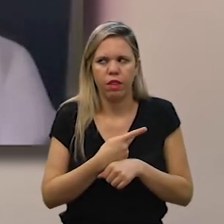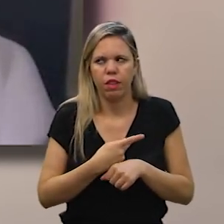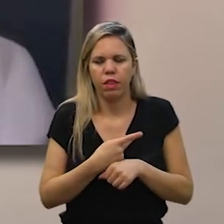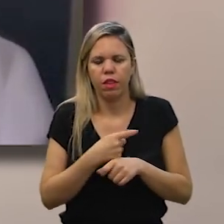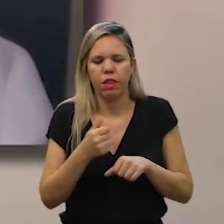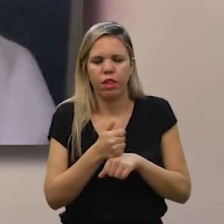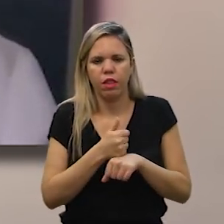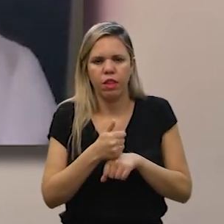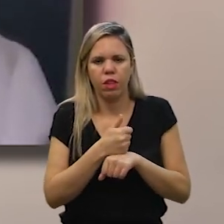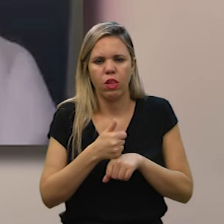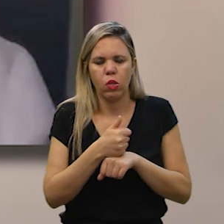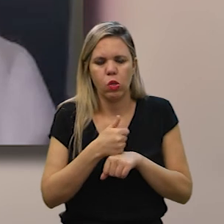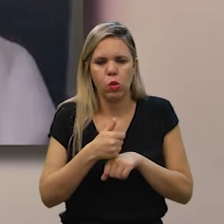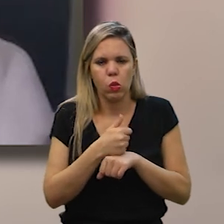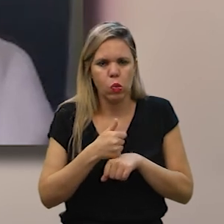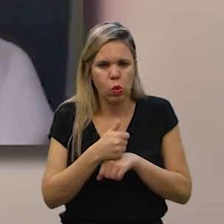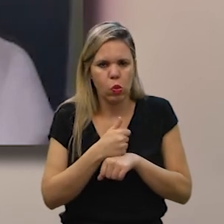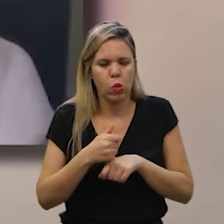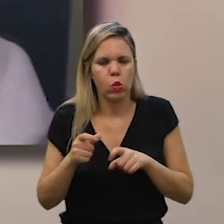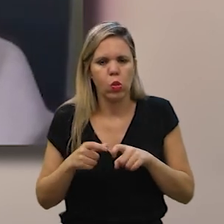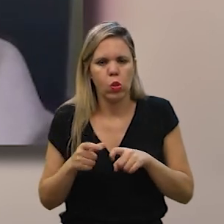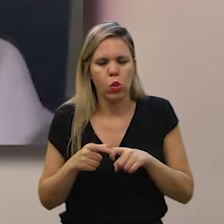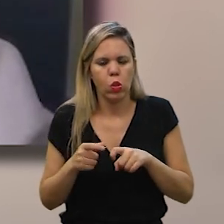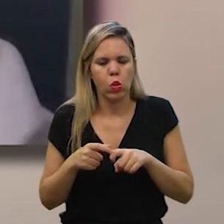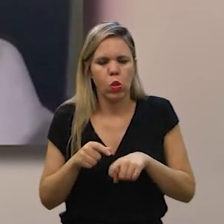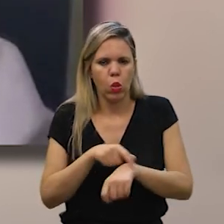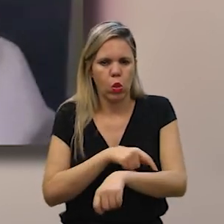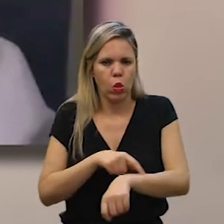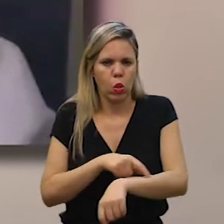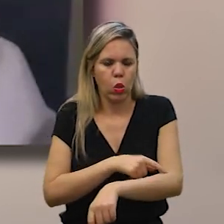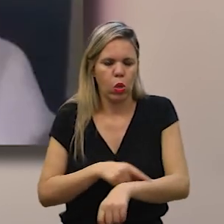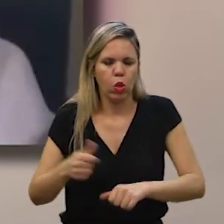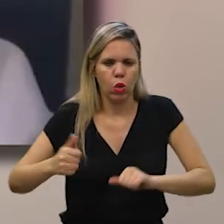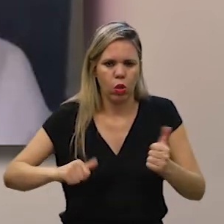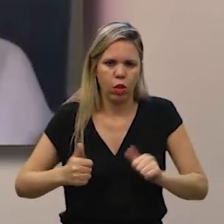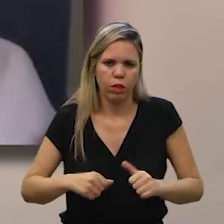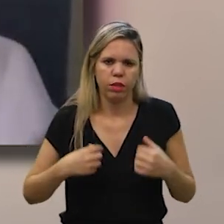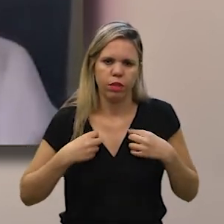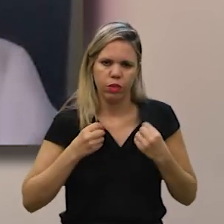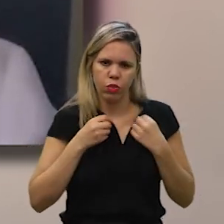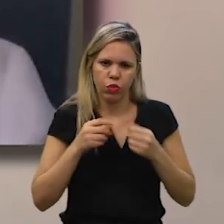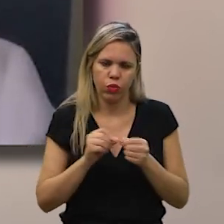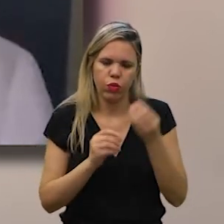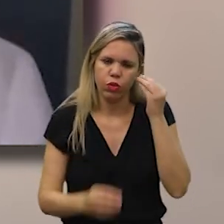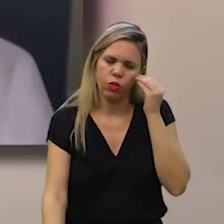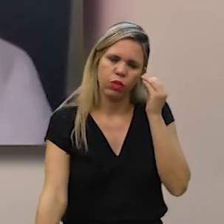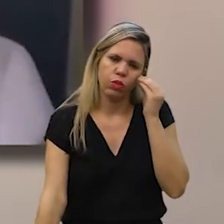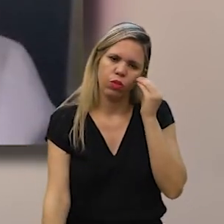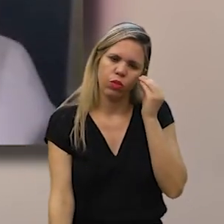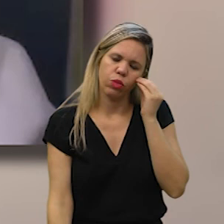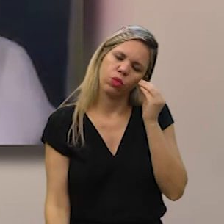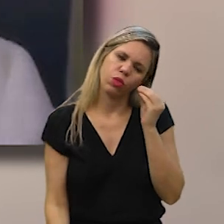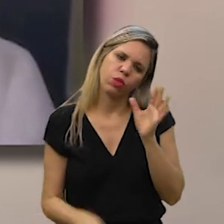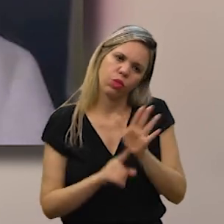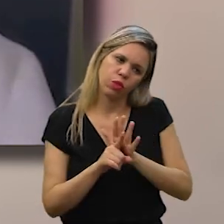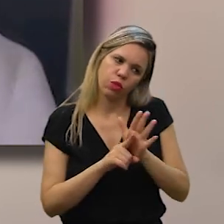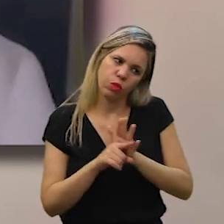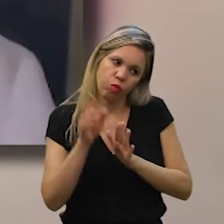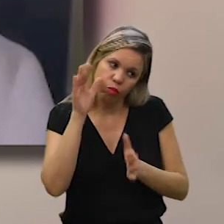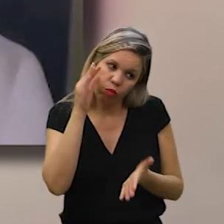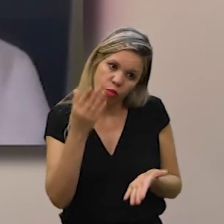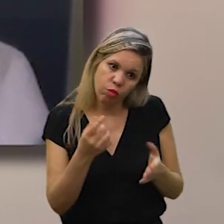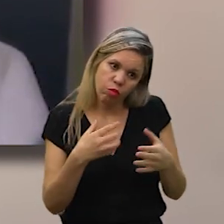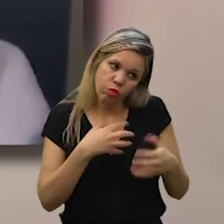um especialista, no caso um alergista ou um dermatologista, para fazer o diagnóstico, fazer os testes, descobrir aquilo que ela